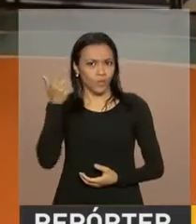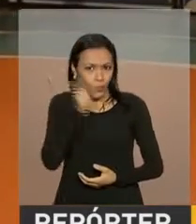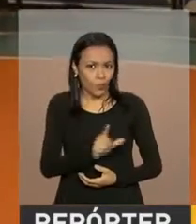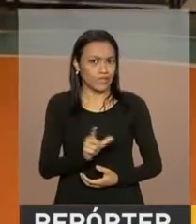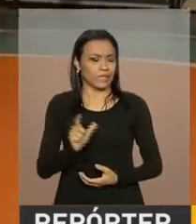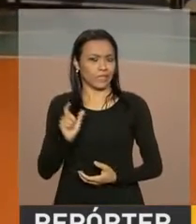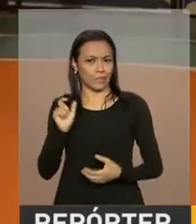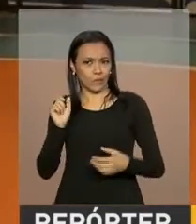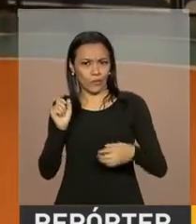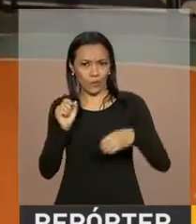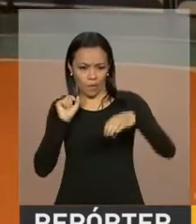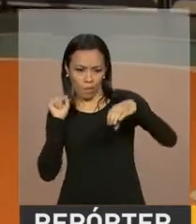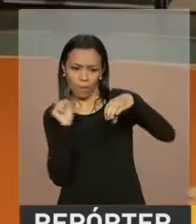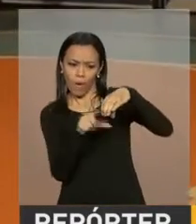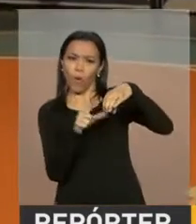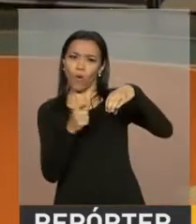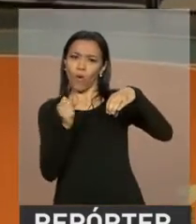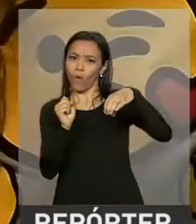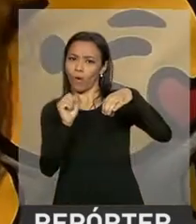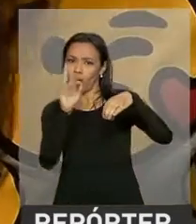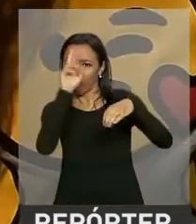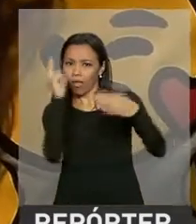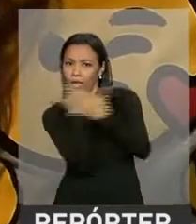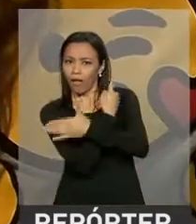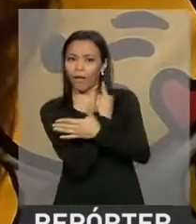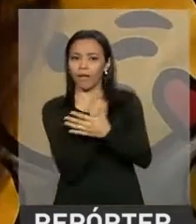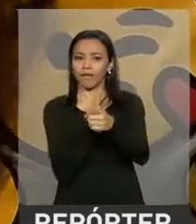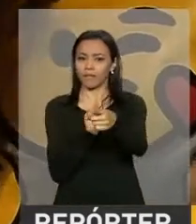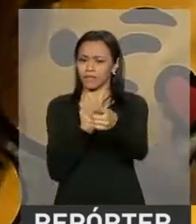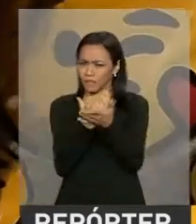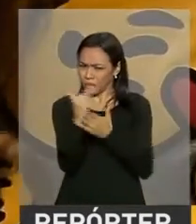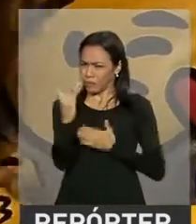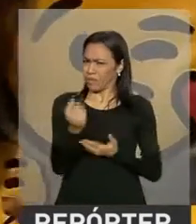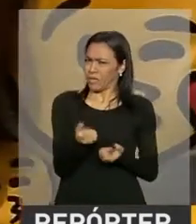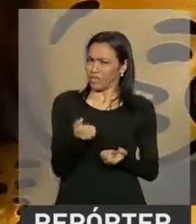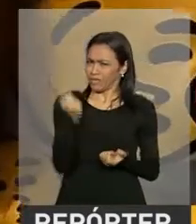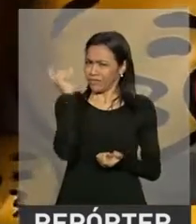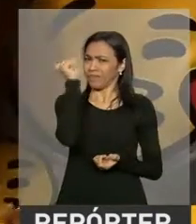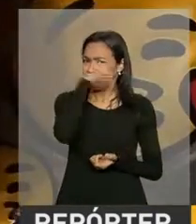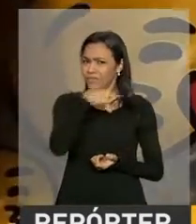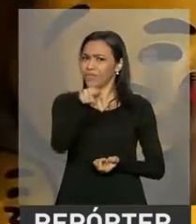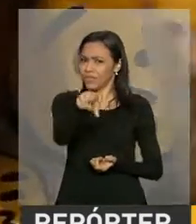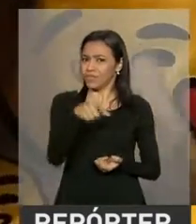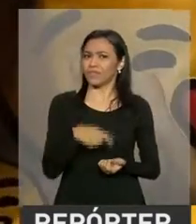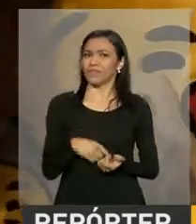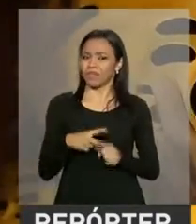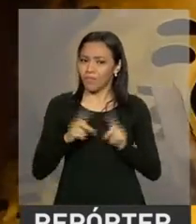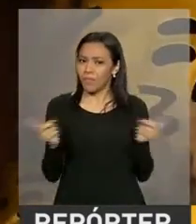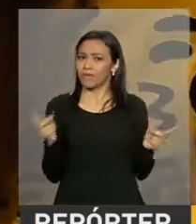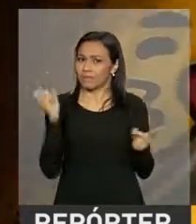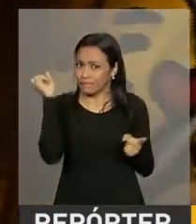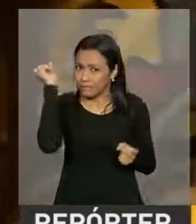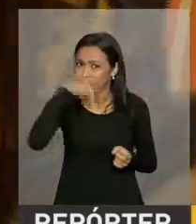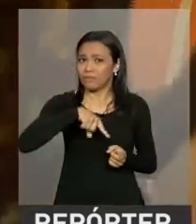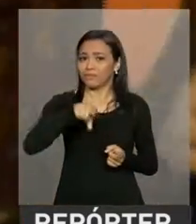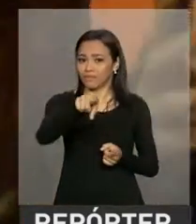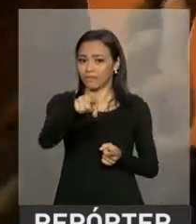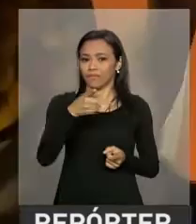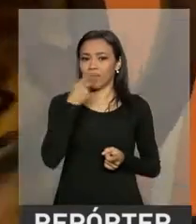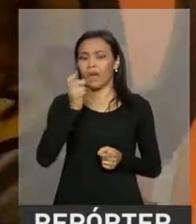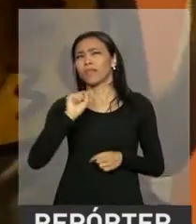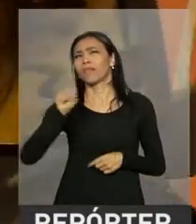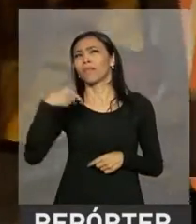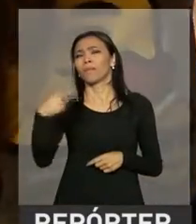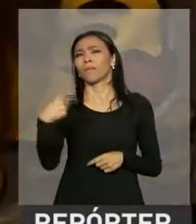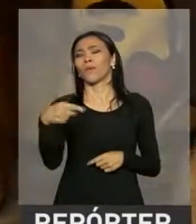acertar ou será que eu vou errar? No início eu achei meio difícil, na verdade bastante difícil. Aí depois